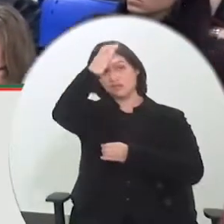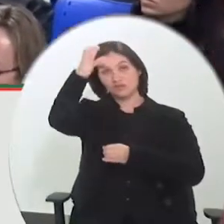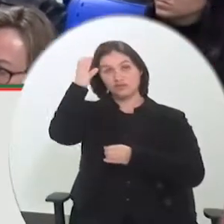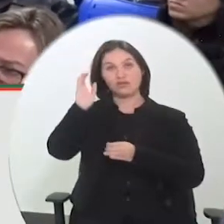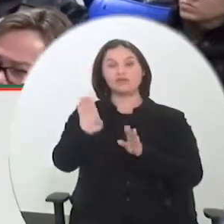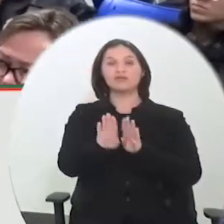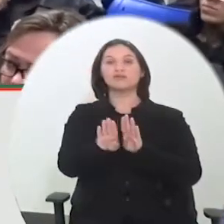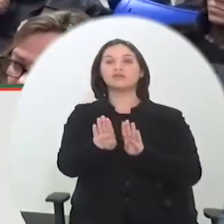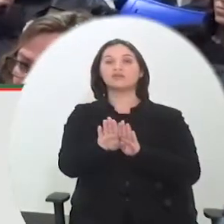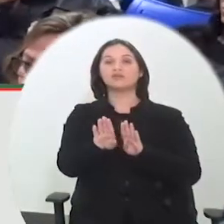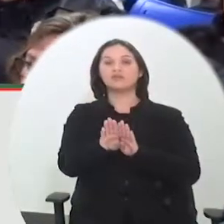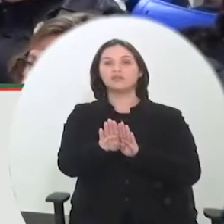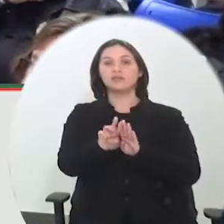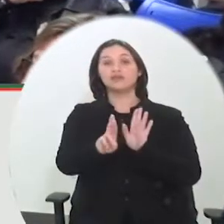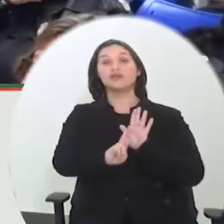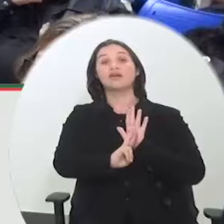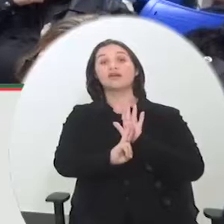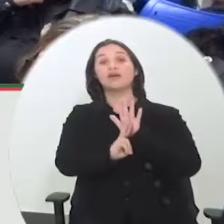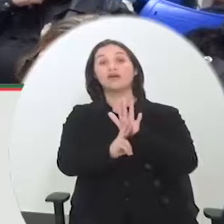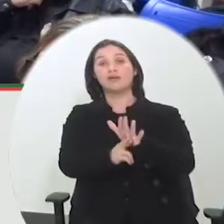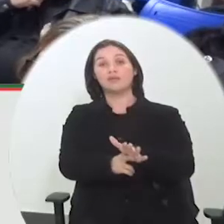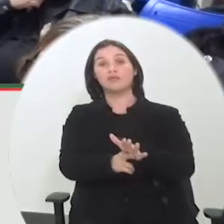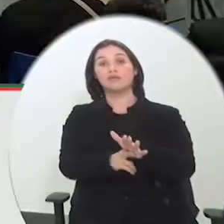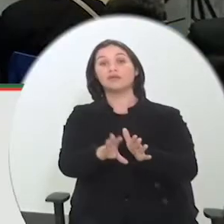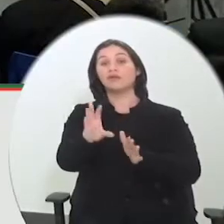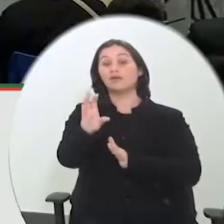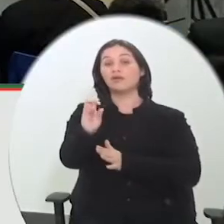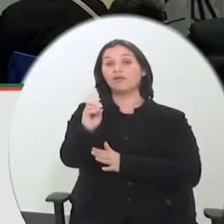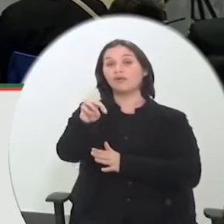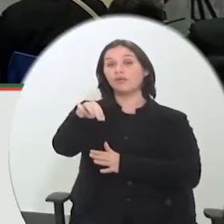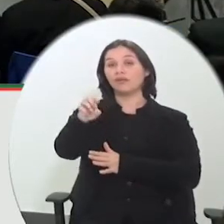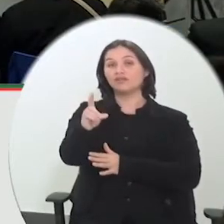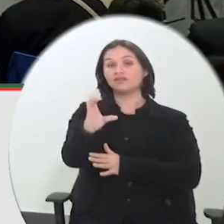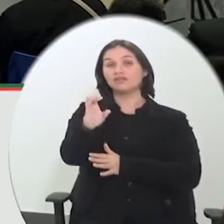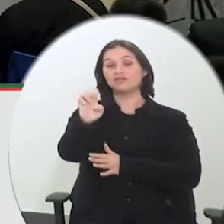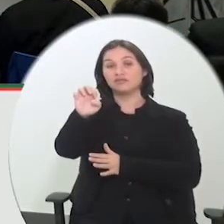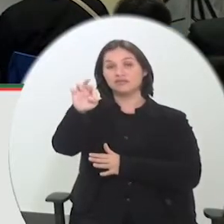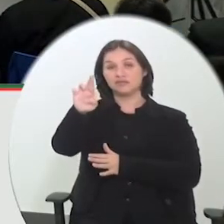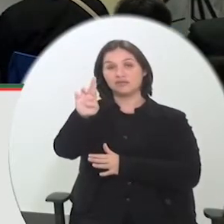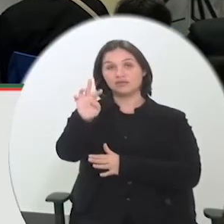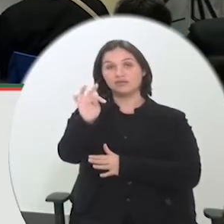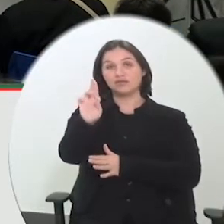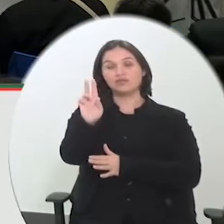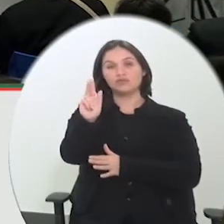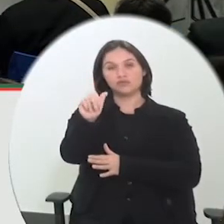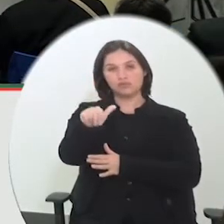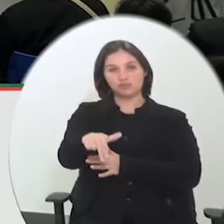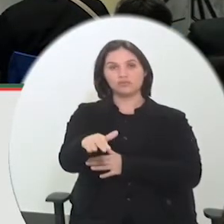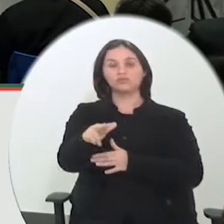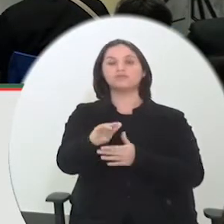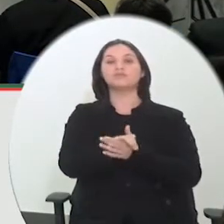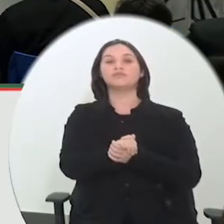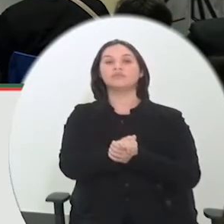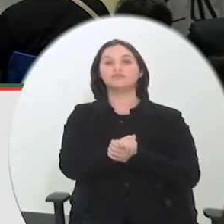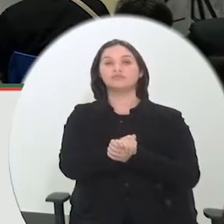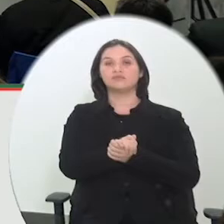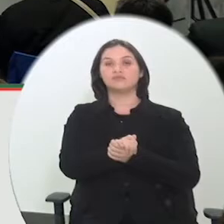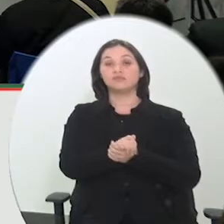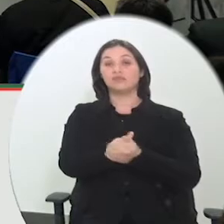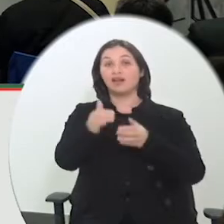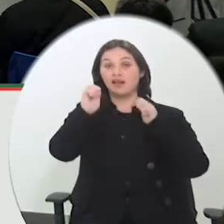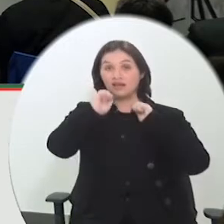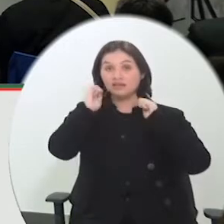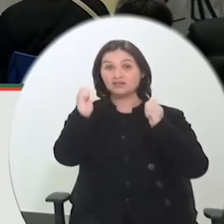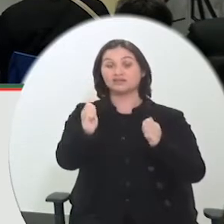representando Somar Sul e Consegue Centro. Senhora Tatiane Borges, assessora, representando o deputado federal